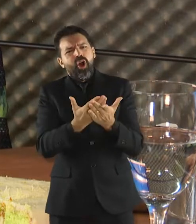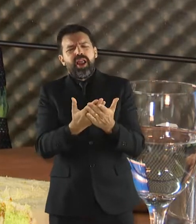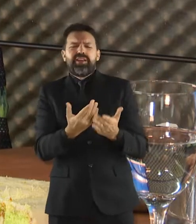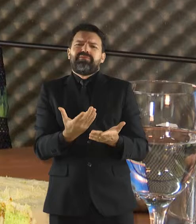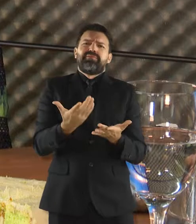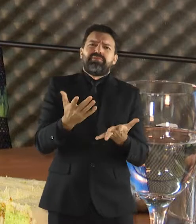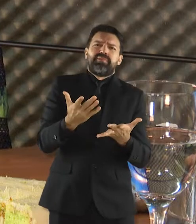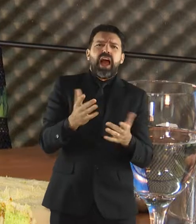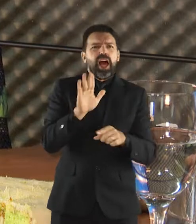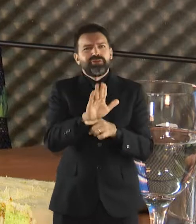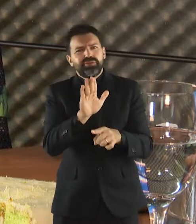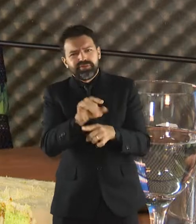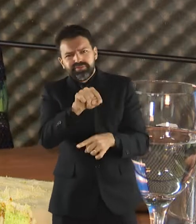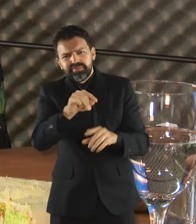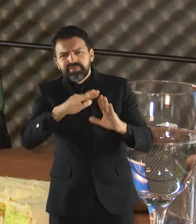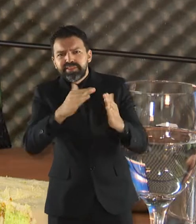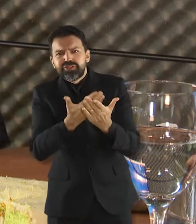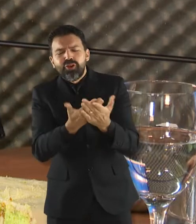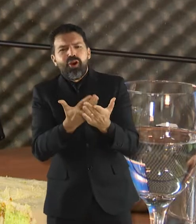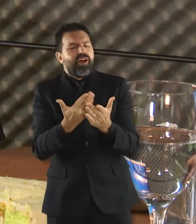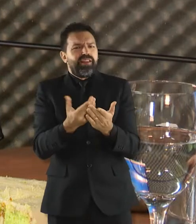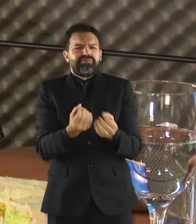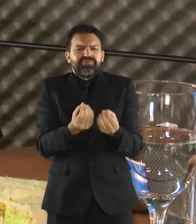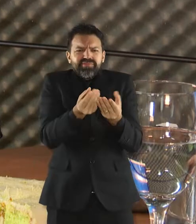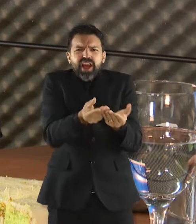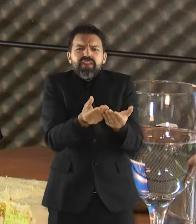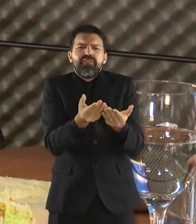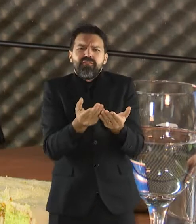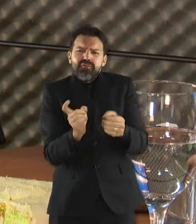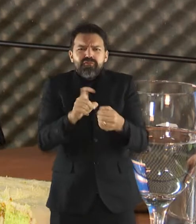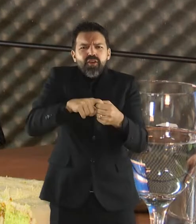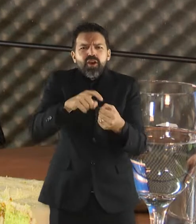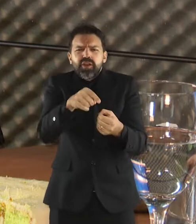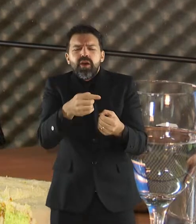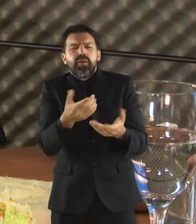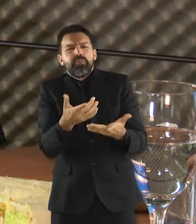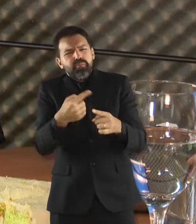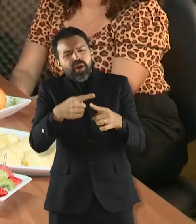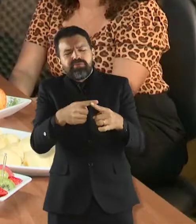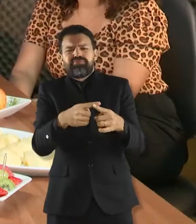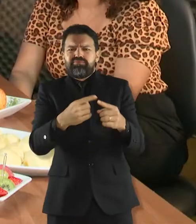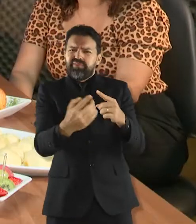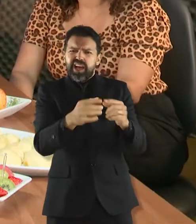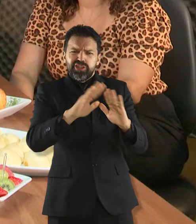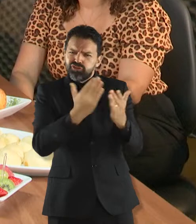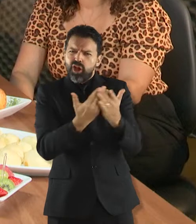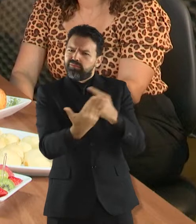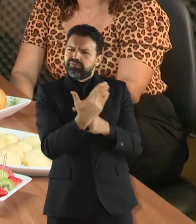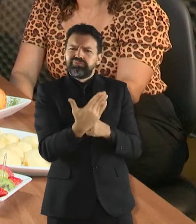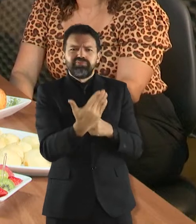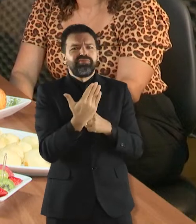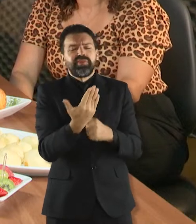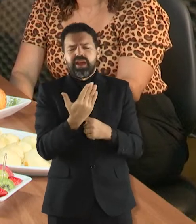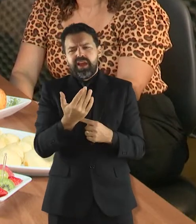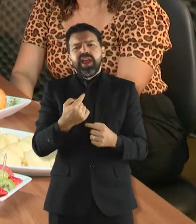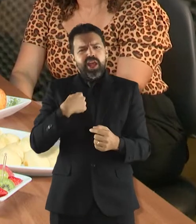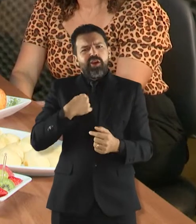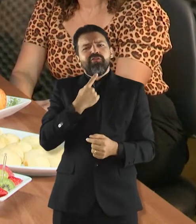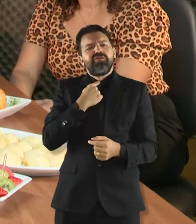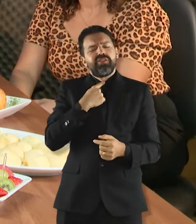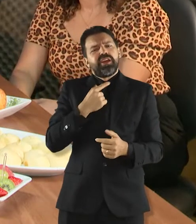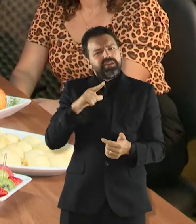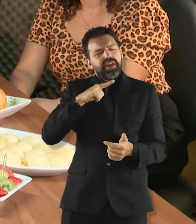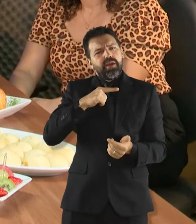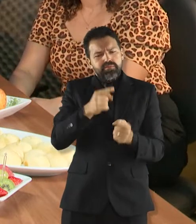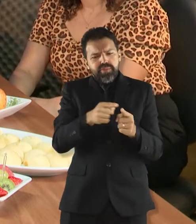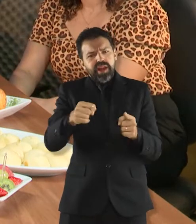pouco, devolver um pouco do que aquela escola foi para mim, sabe? Assim, eu tenho muita vontade. Ela disse, Aura, a gente vai arrumar um momento